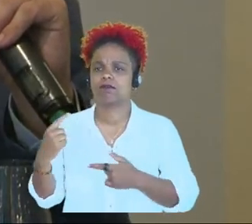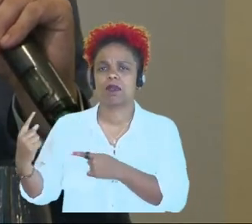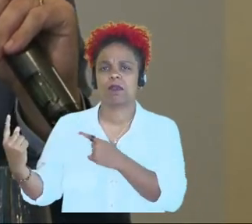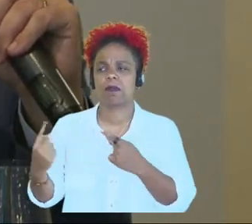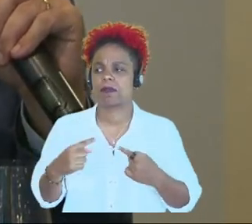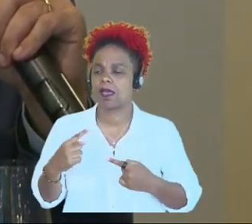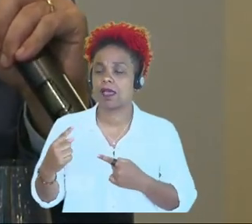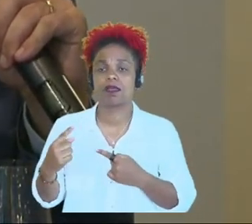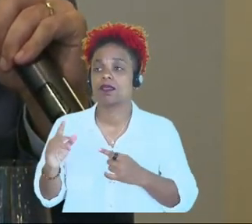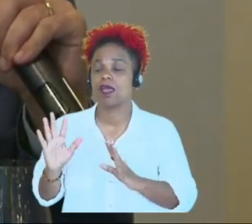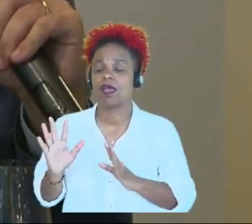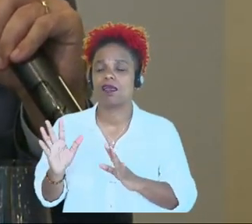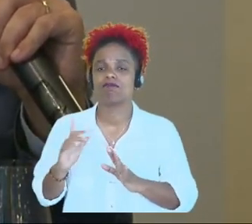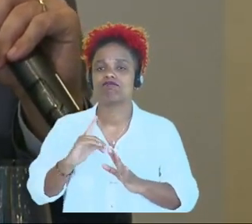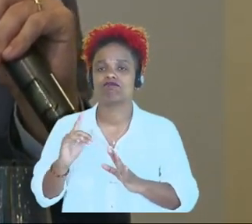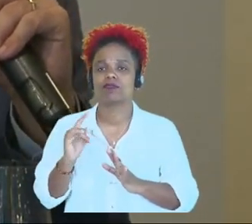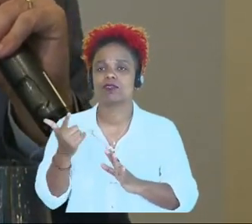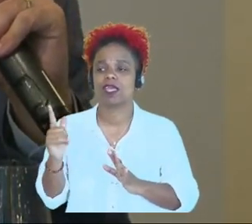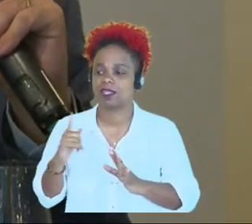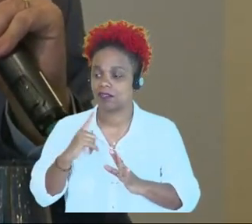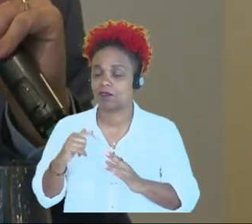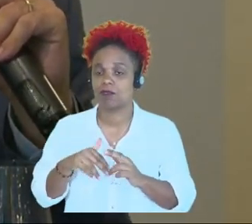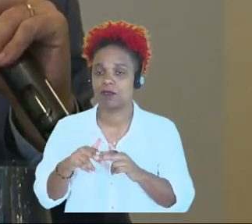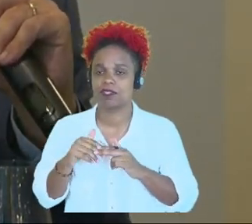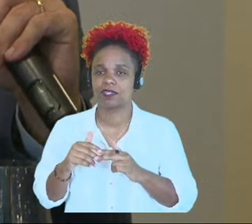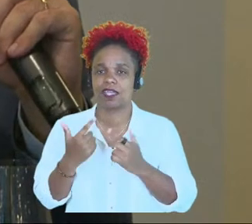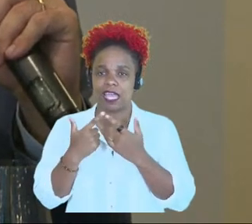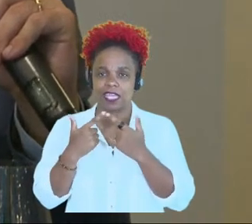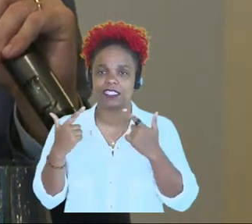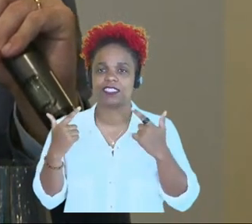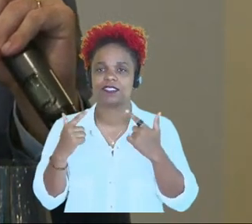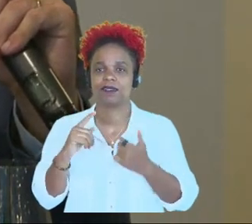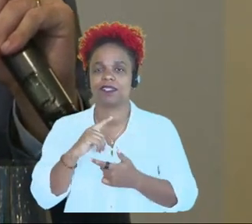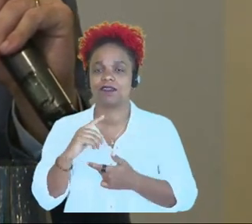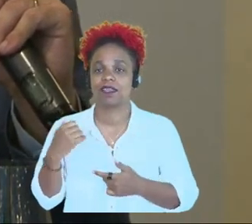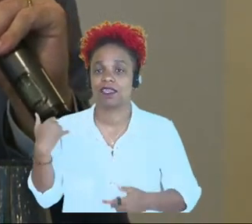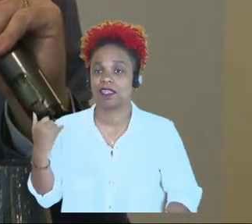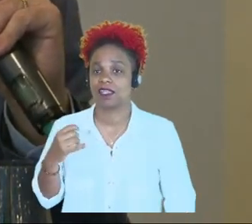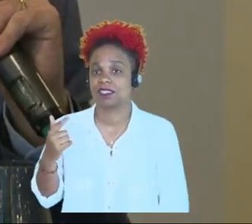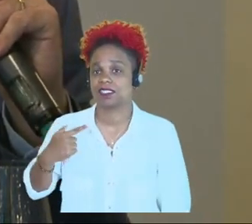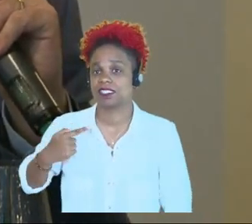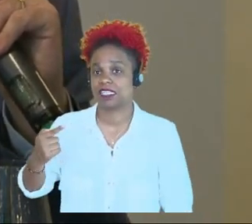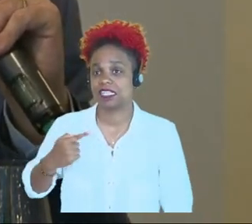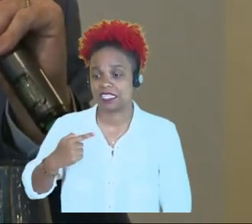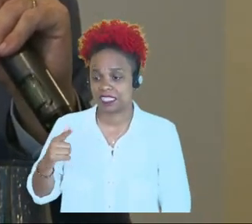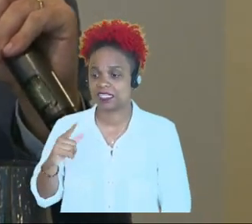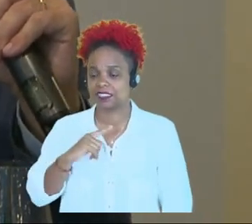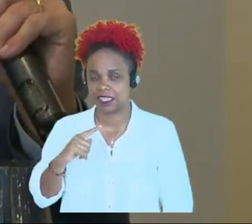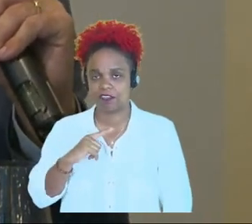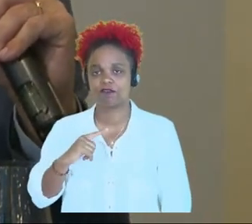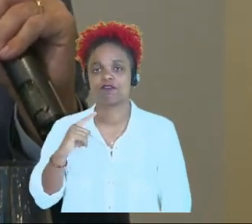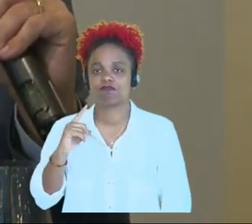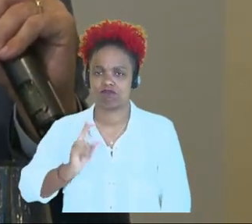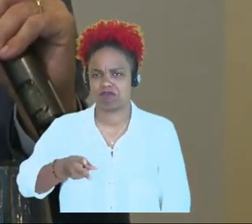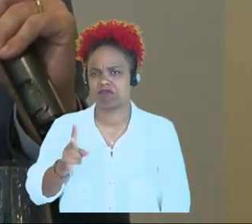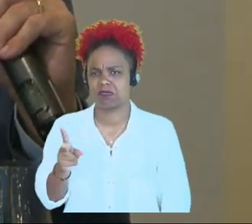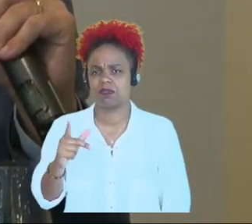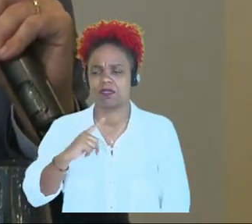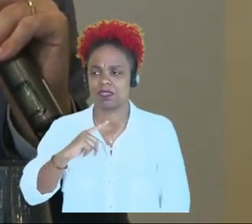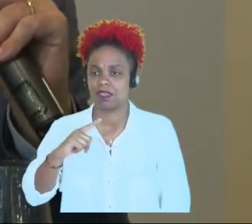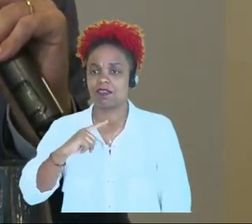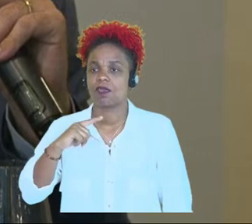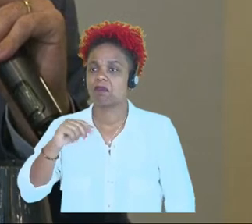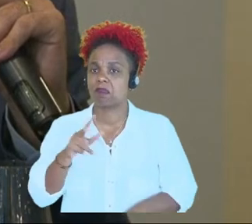usar todo o carisma que o Lula tem e que continua tendo mesmo aos 77 anos, para encaminhar uma